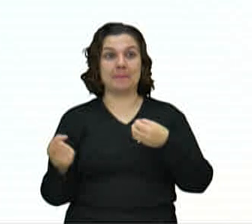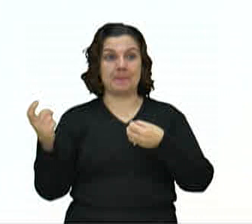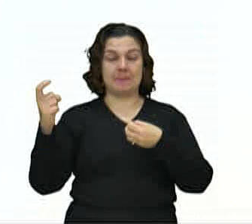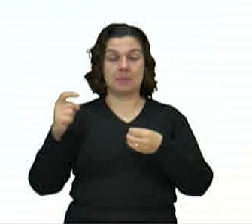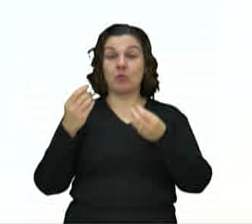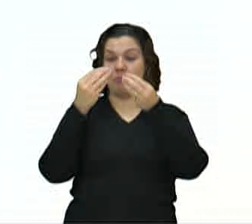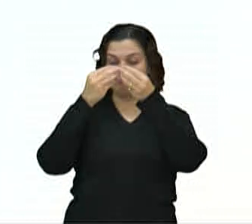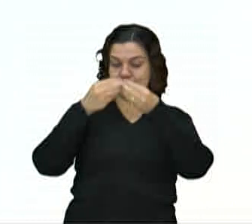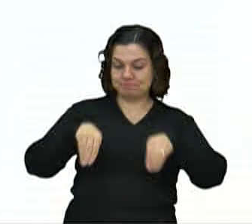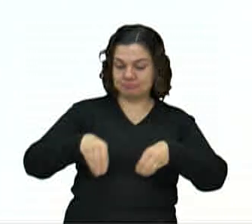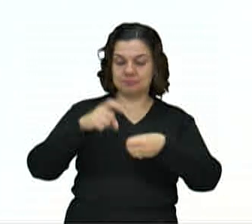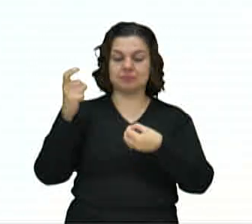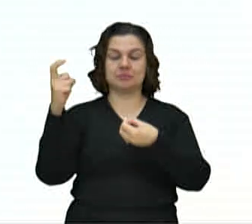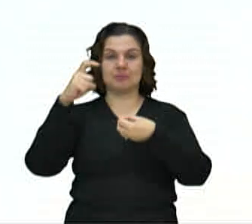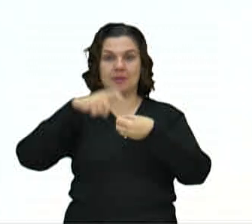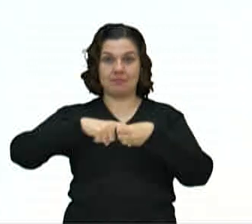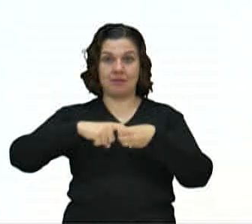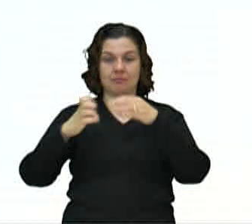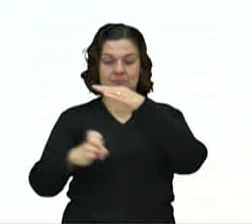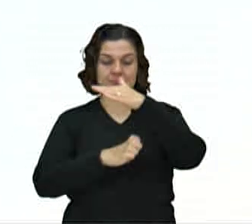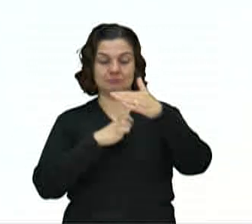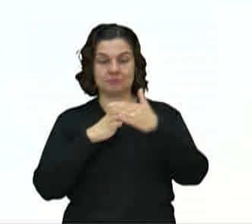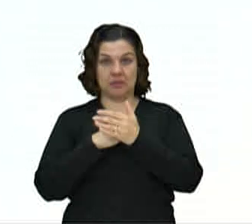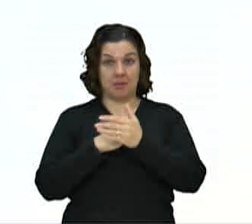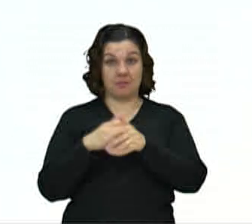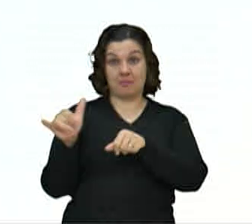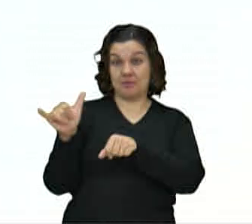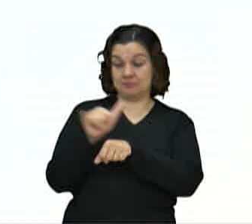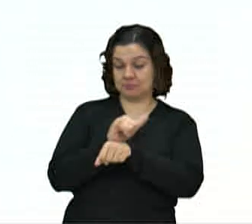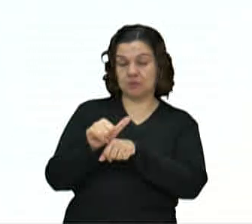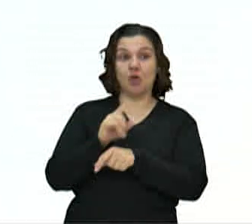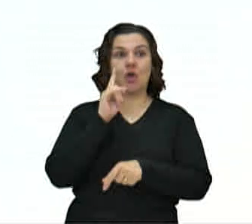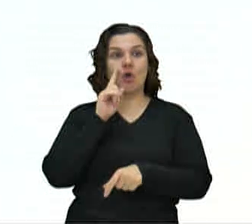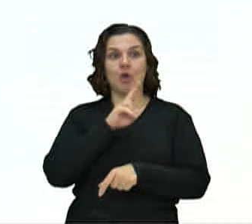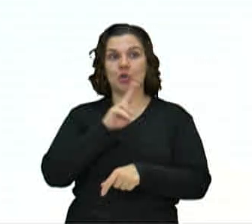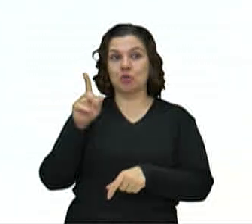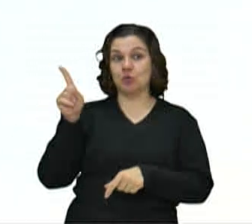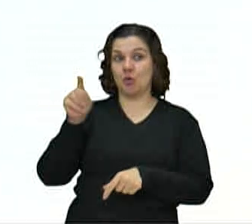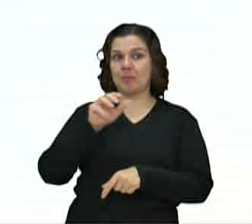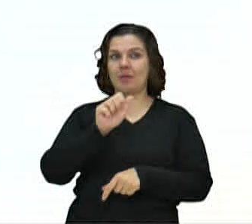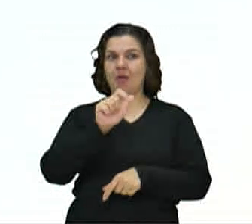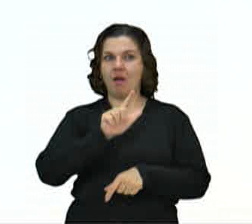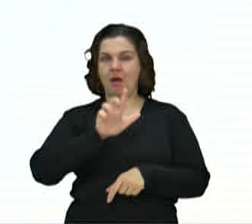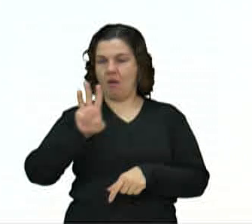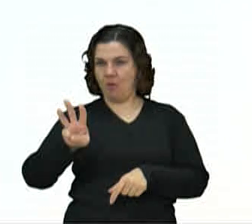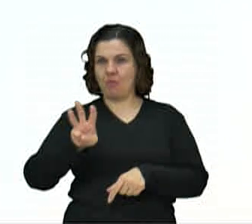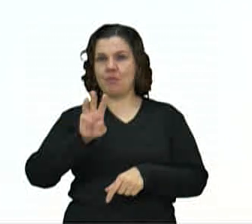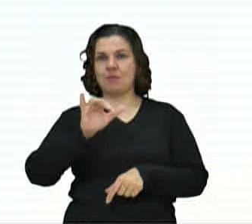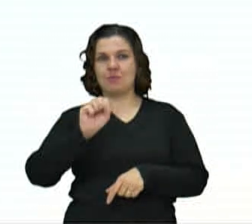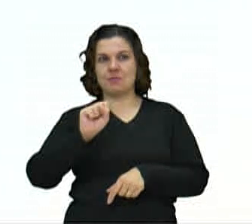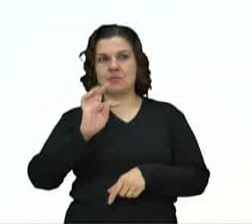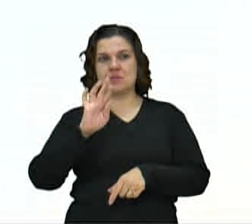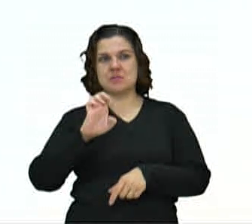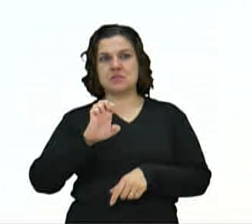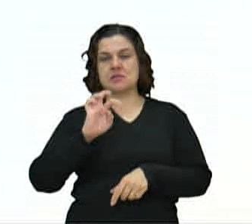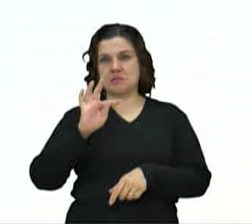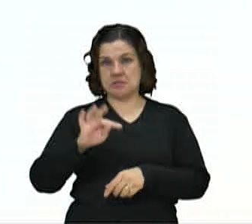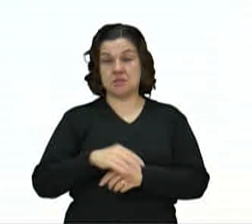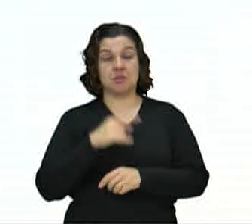pânico com a quebra da Bolsa de Valores em Wall Street. Então Wall Street está em pânico com a quebra da Bolsa. E do